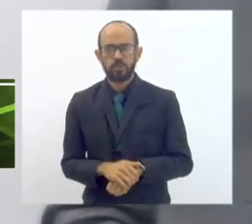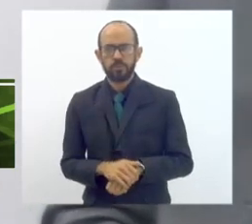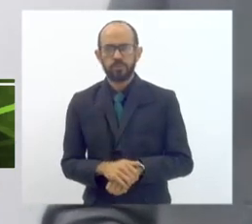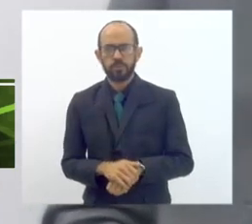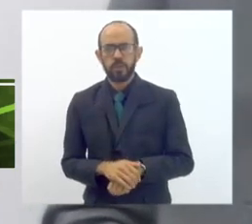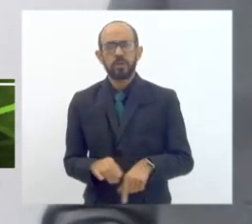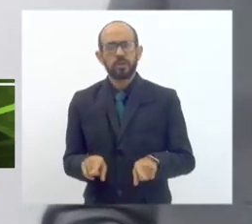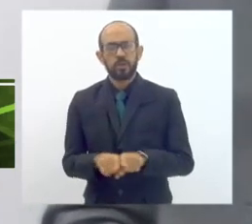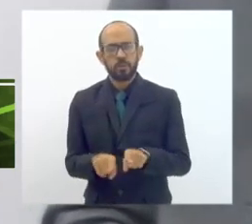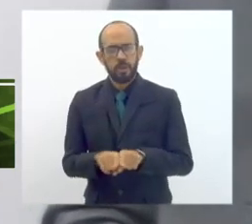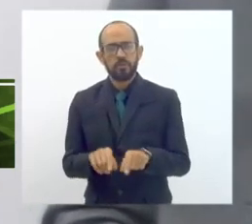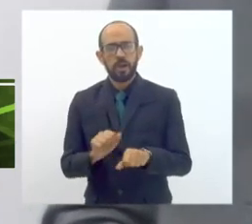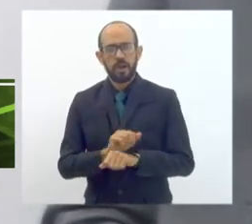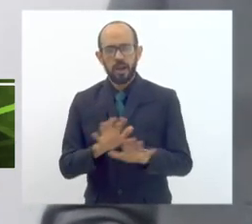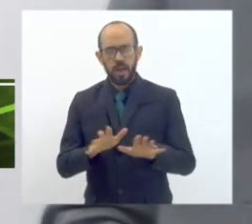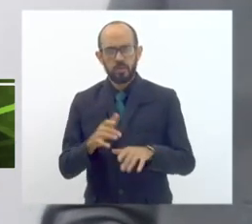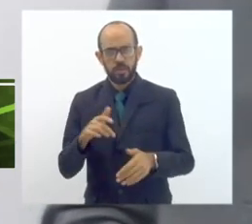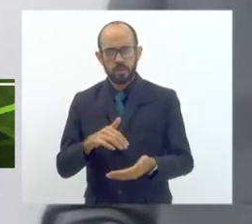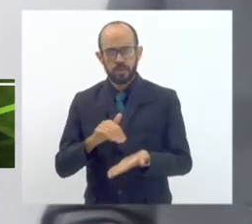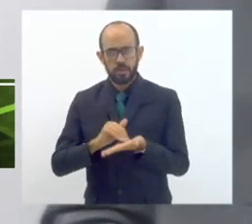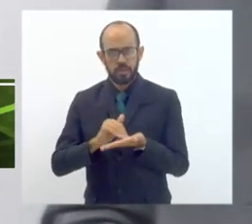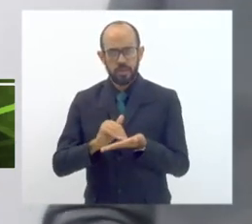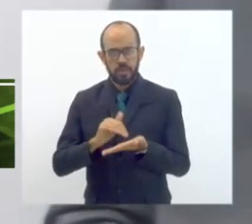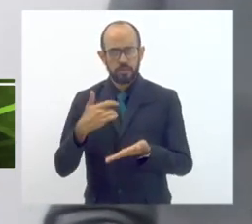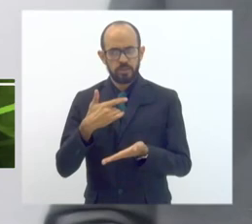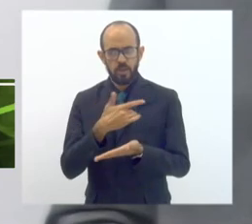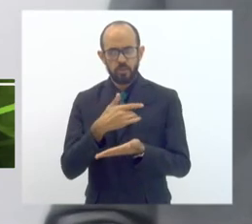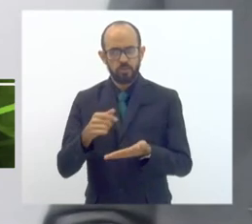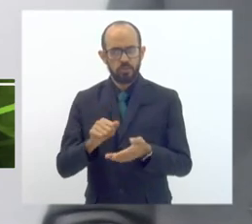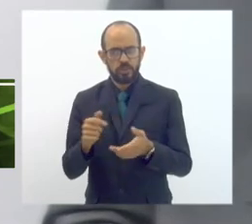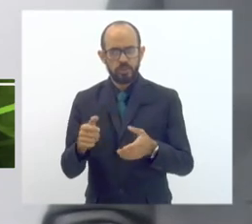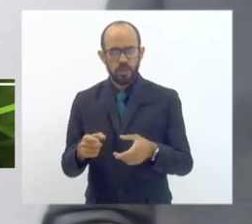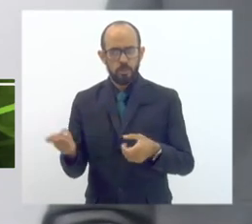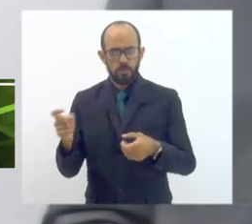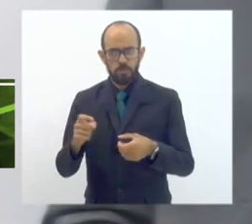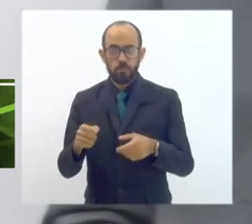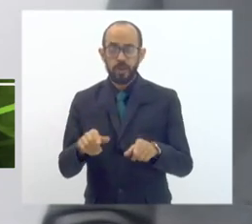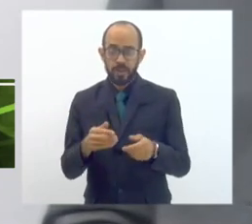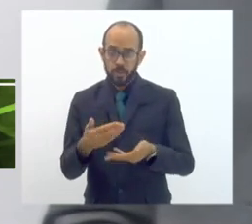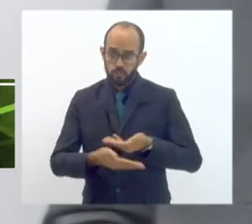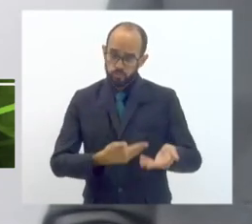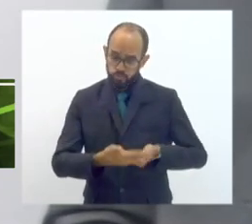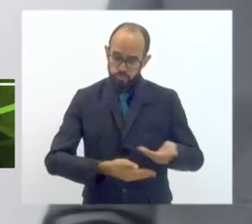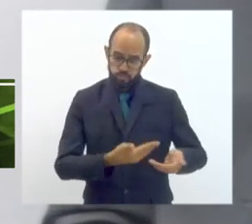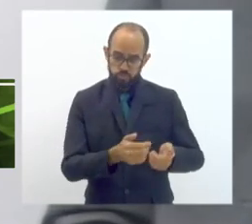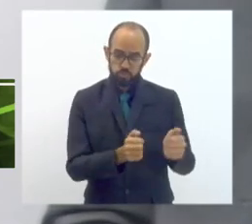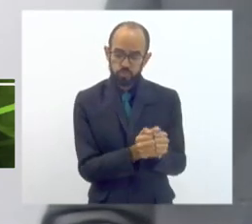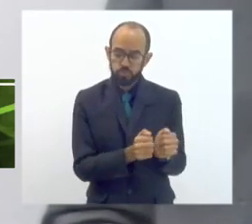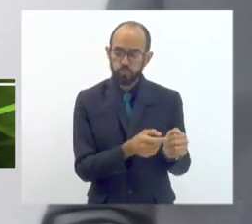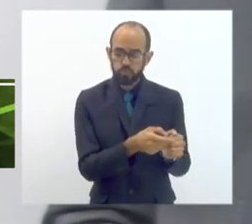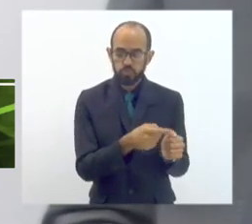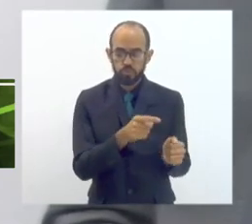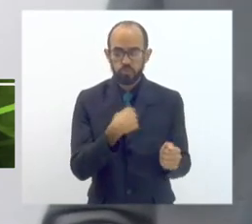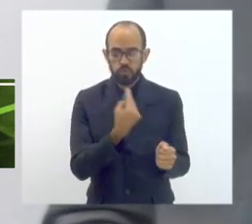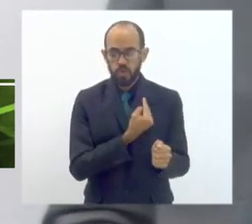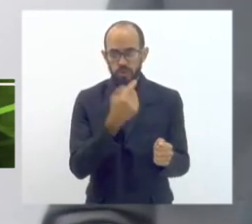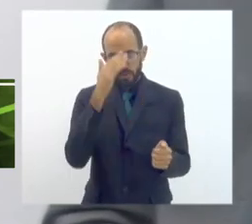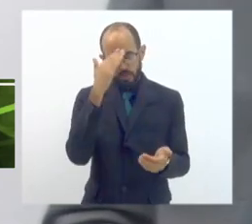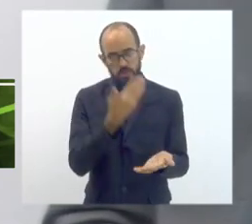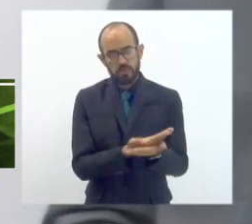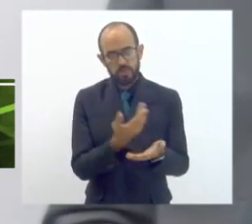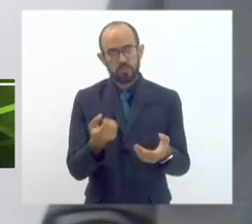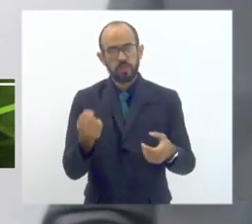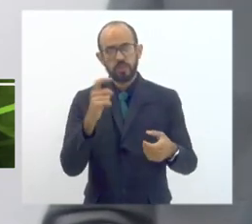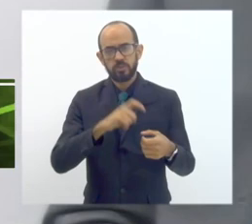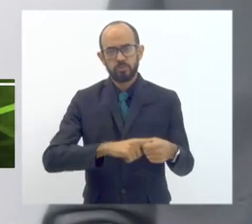muito claro que a Secretaria de Saúde vai ser um parceiro desse processo. A gente acredita que essa regionalização solidária passa necessariamente